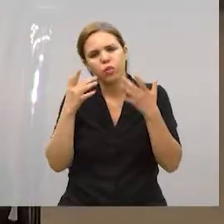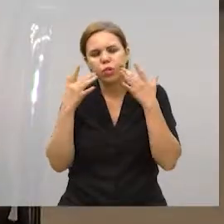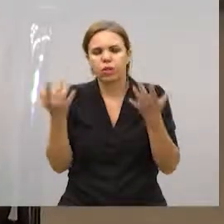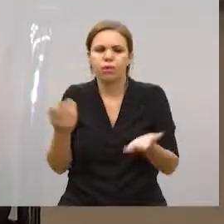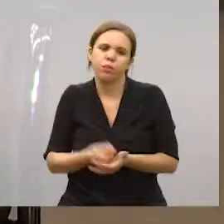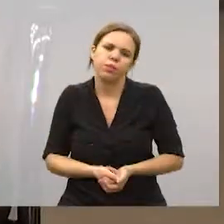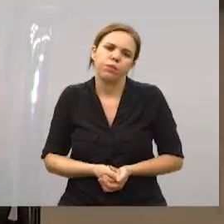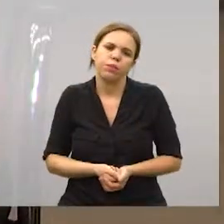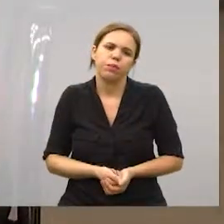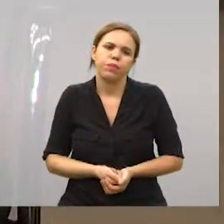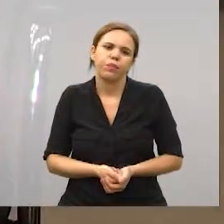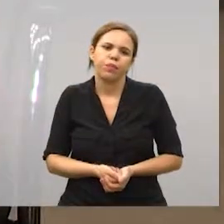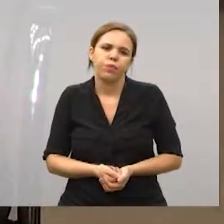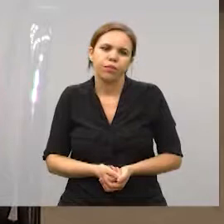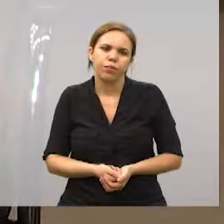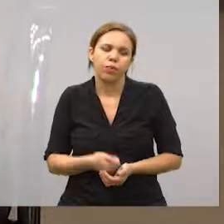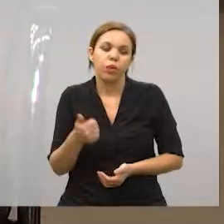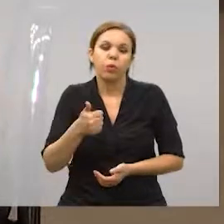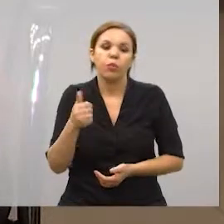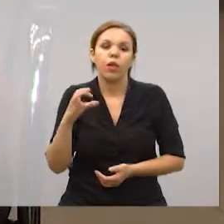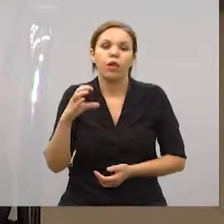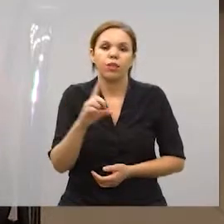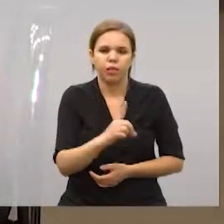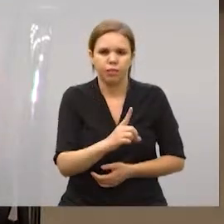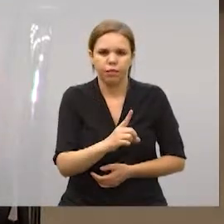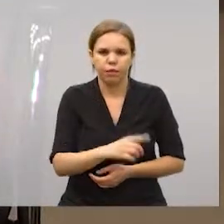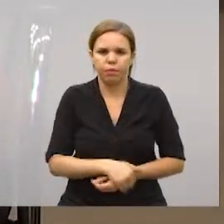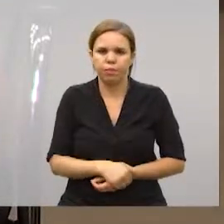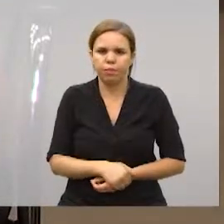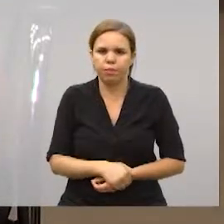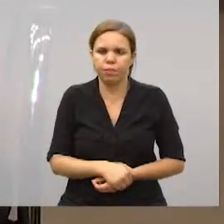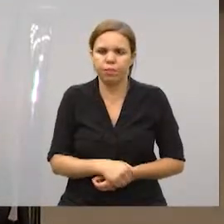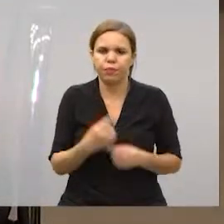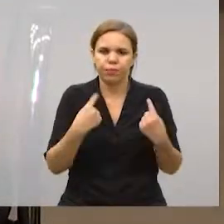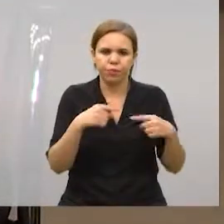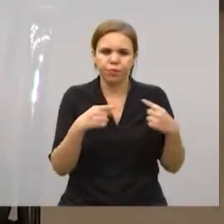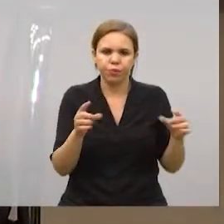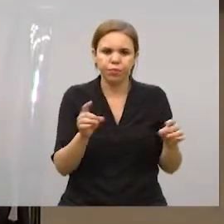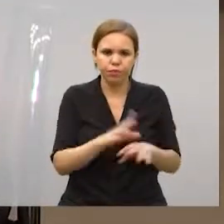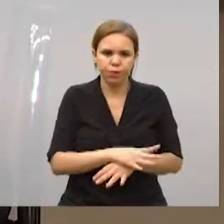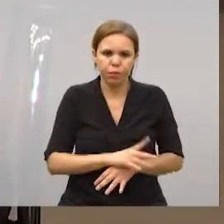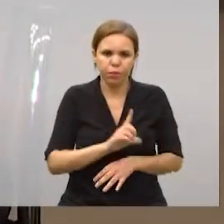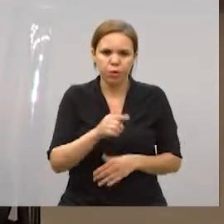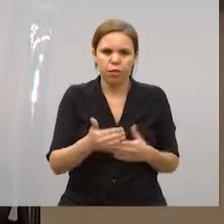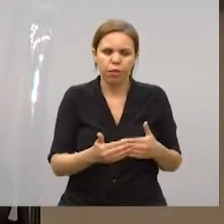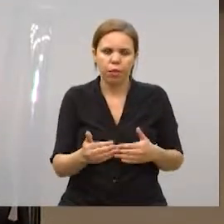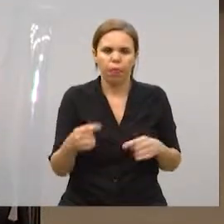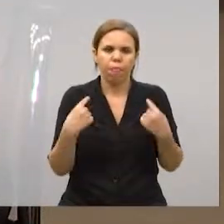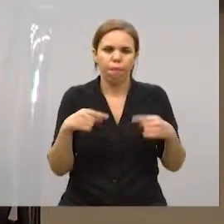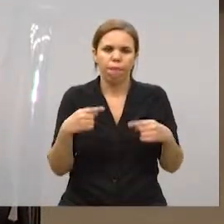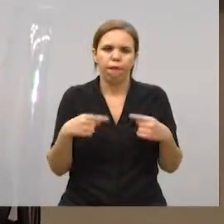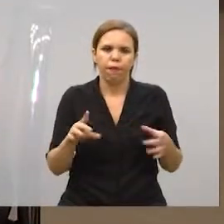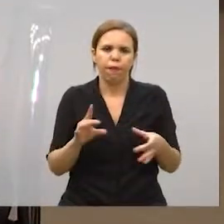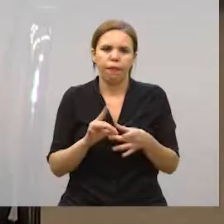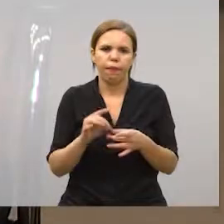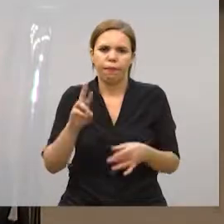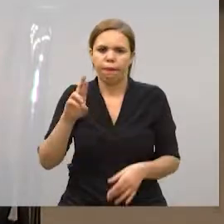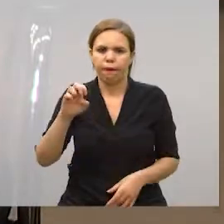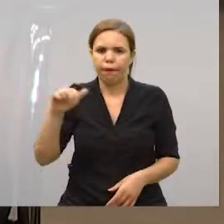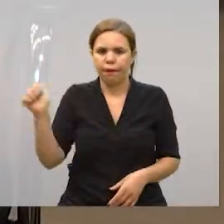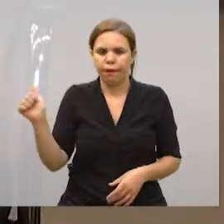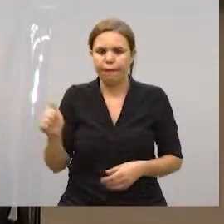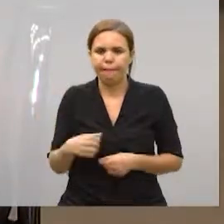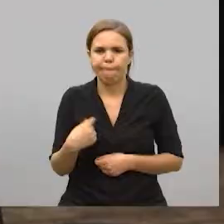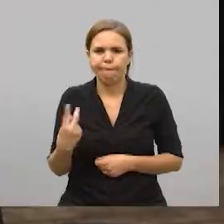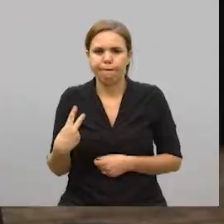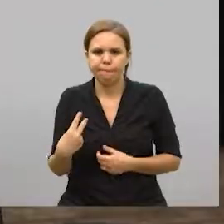no espetáculo, né? Isso. Primeiro foi o CD. Primeiro foi o CD, as músicas. A partir das músicas a gente se reuniu